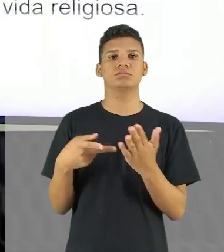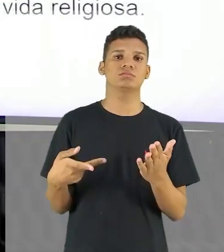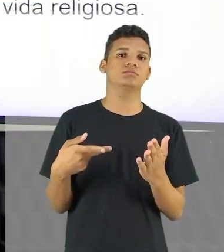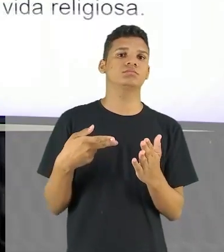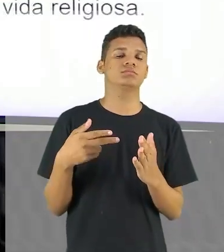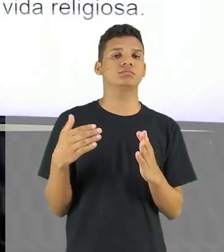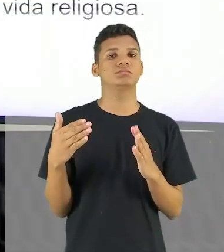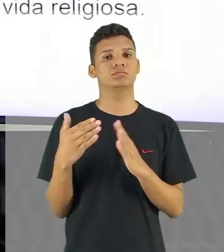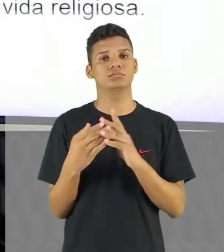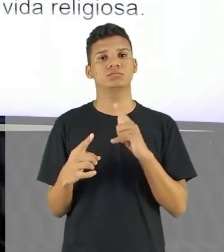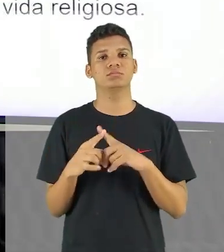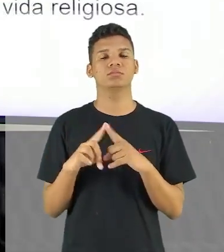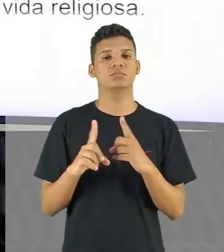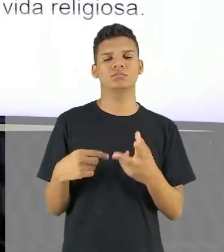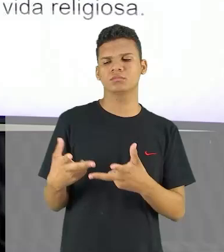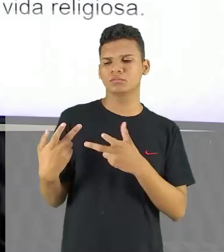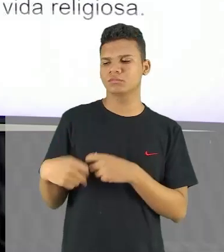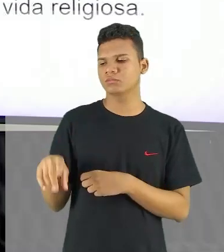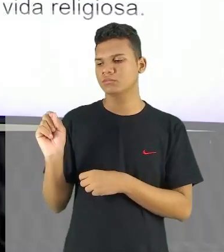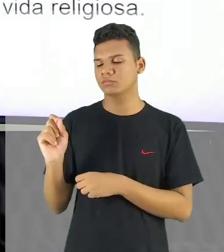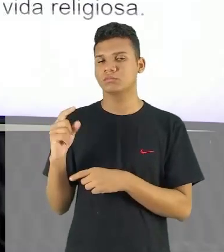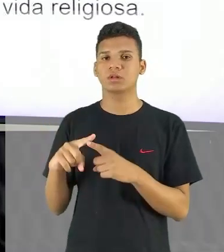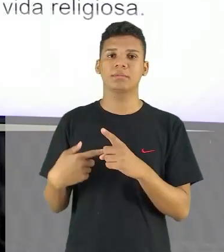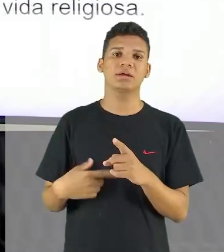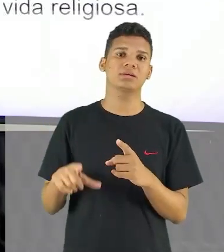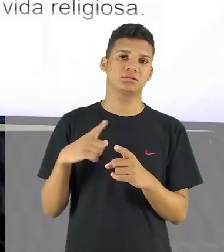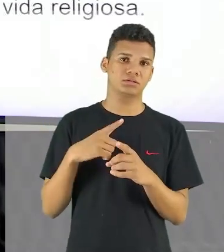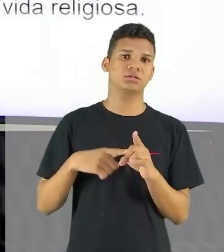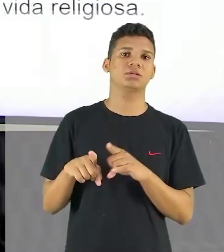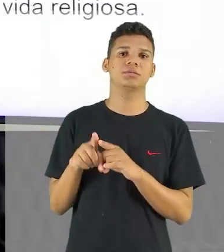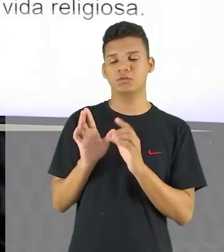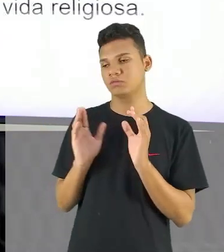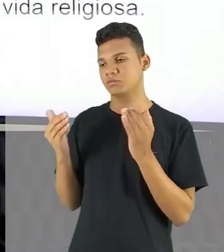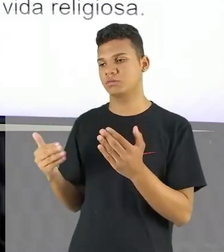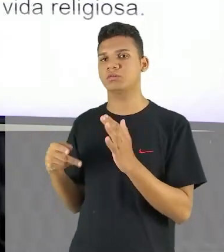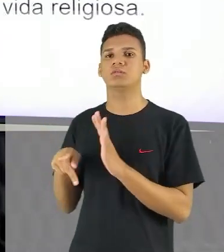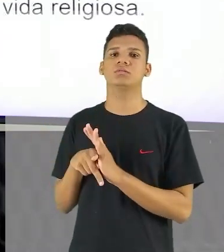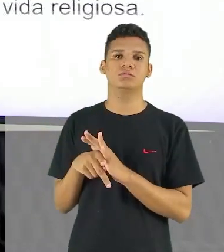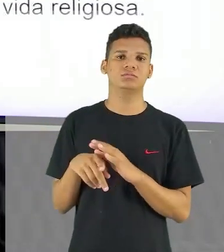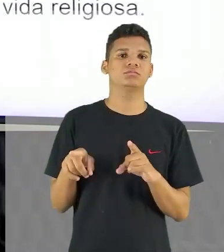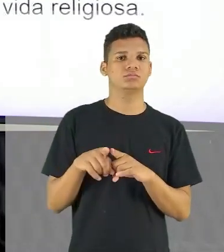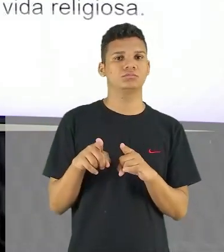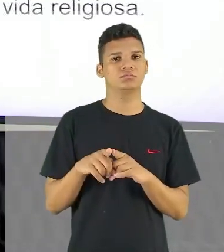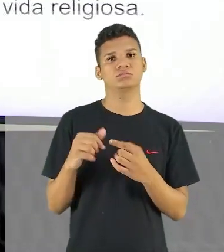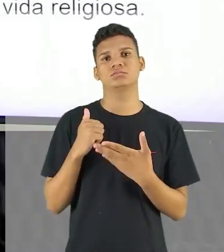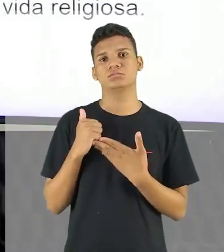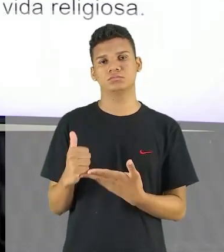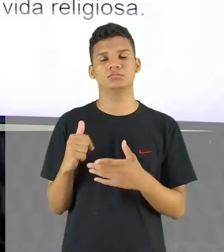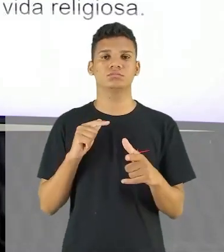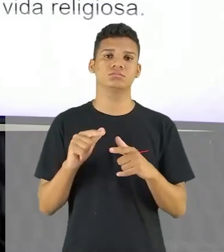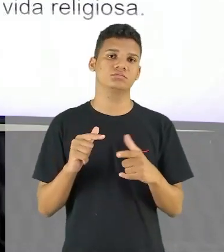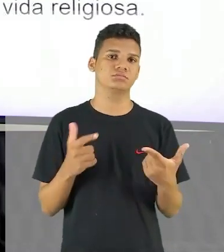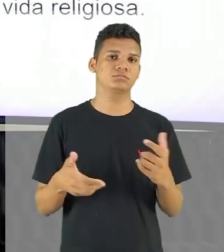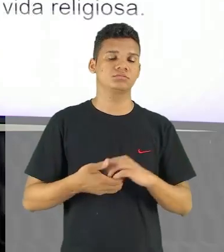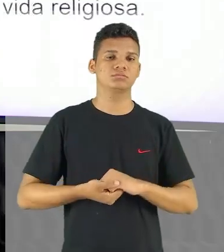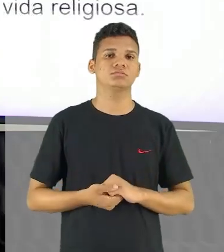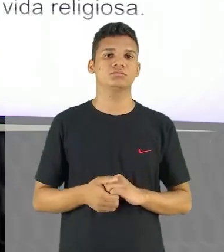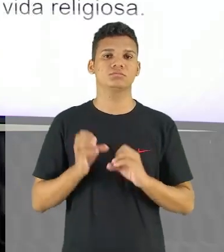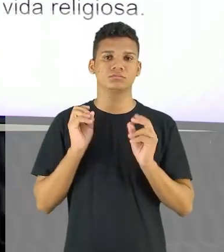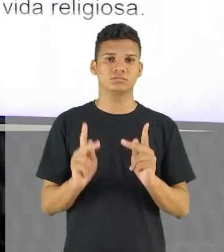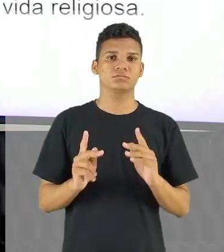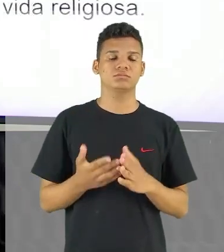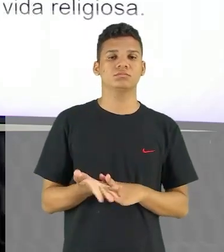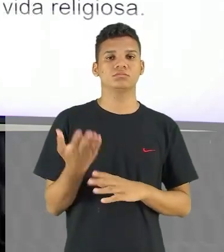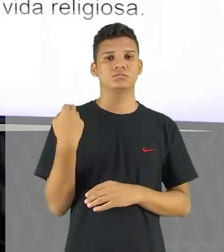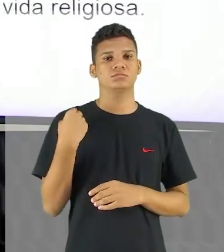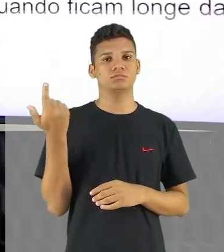que ela se comporta aí, mas o foco da obra é o trabalho assistencialista da igreja, tá bom?